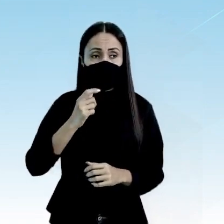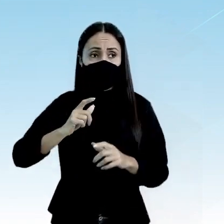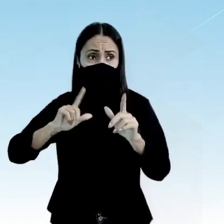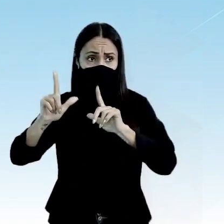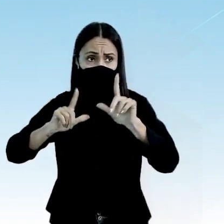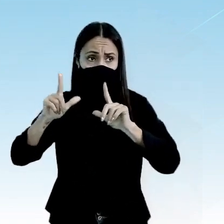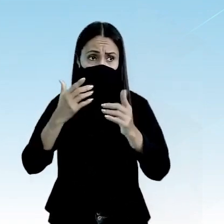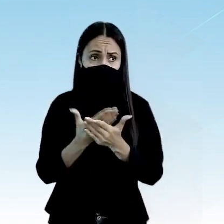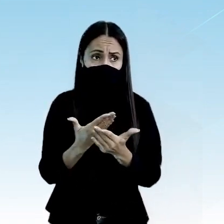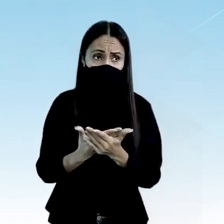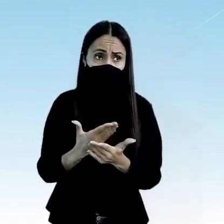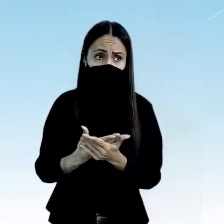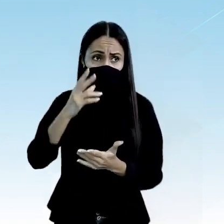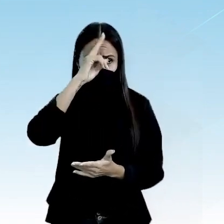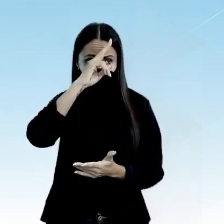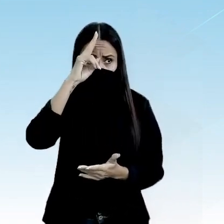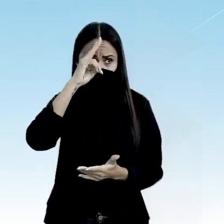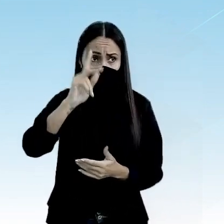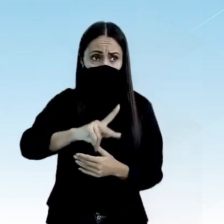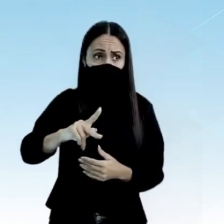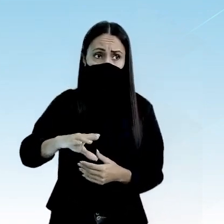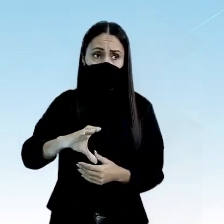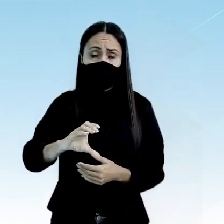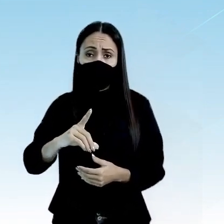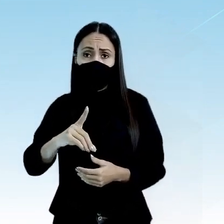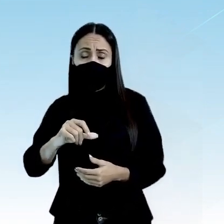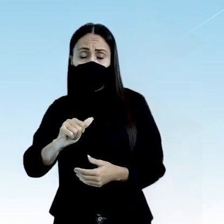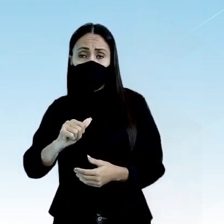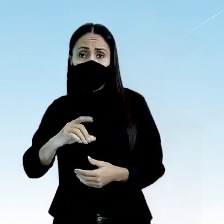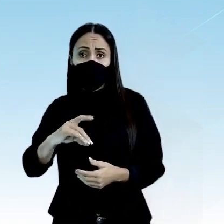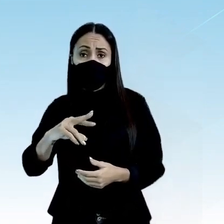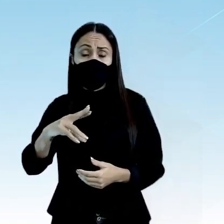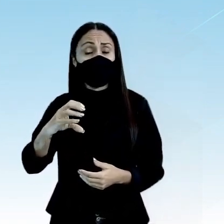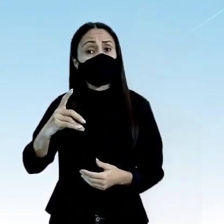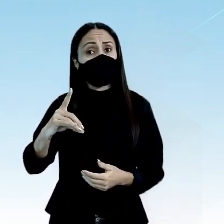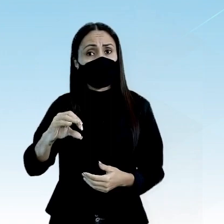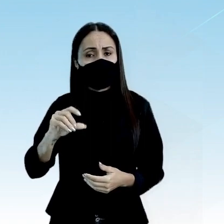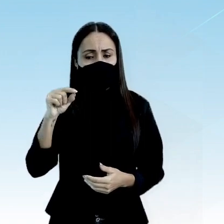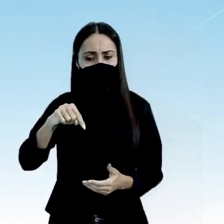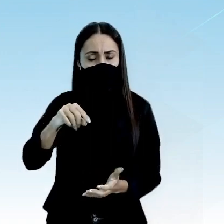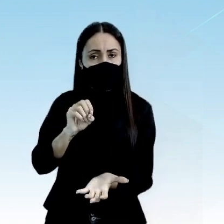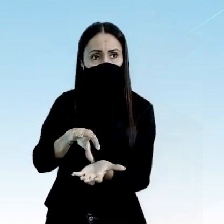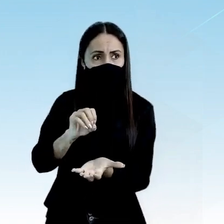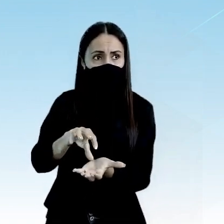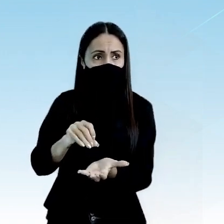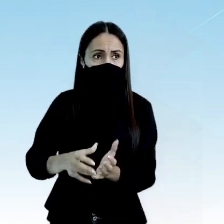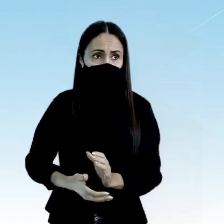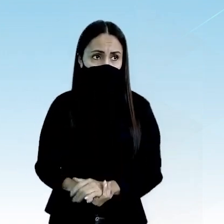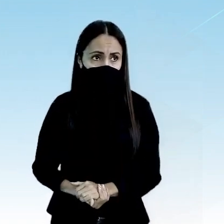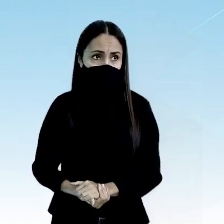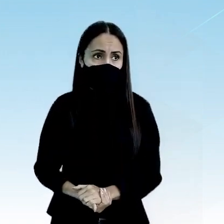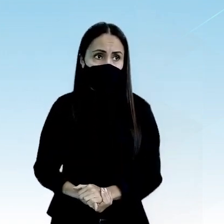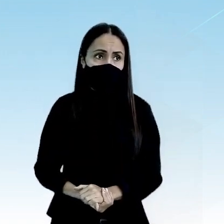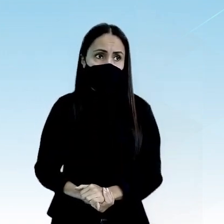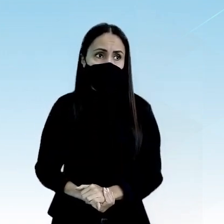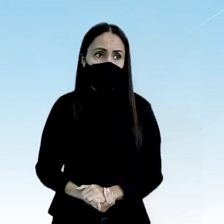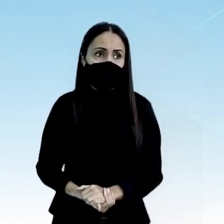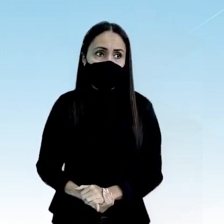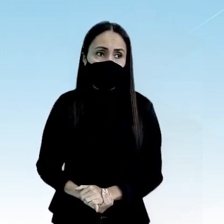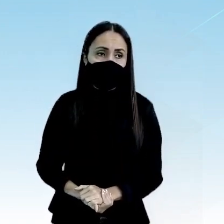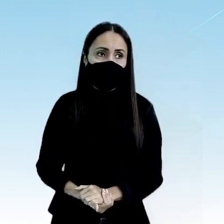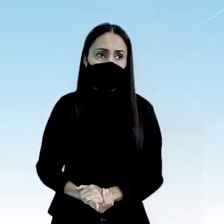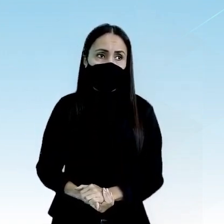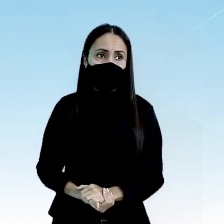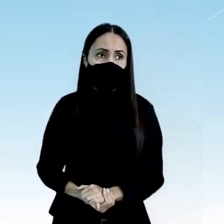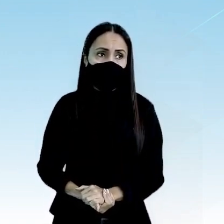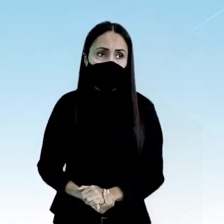esta aula de história do professor Cláudio Nascimento no EducaPR, o pioneirismo inglês. Então,